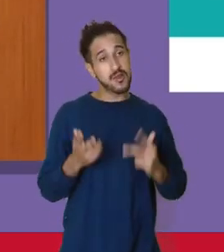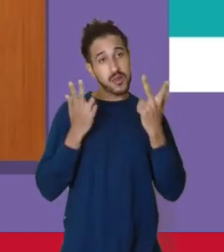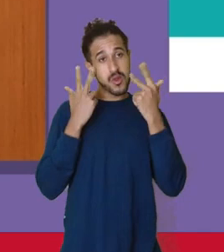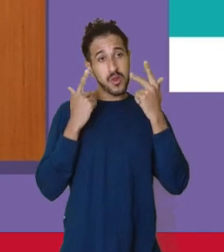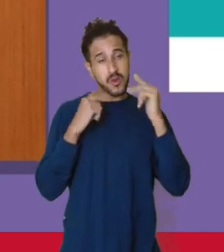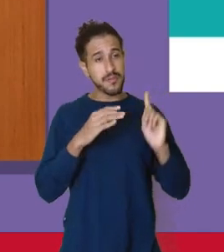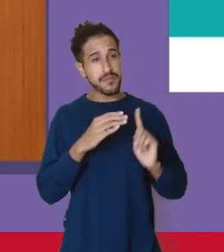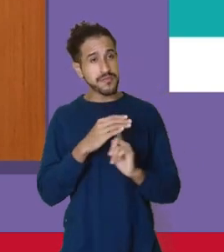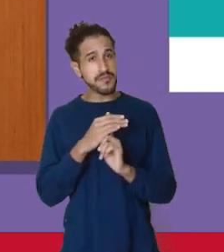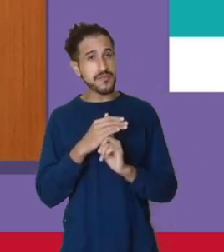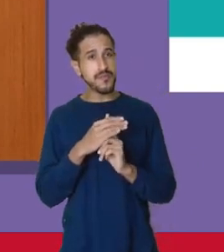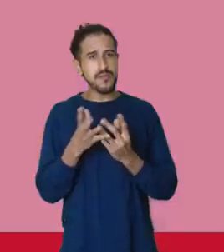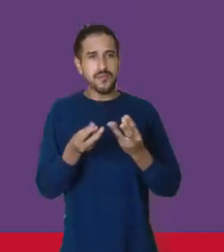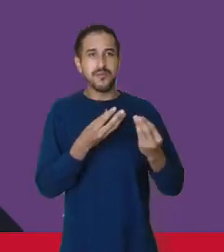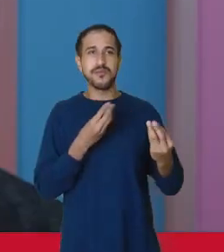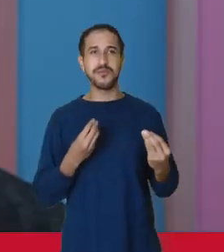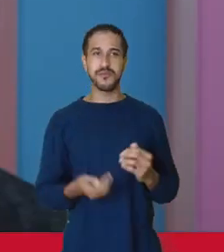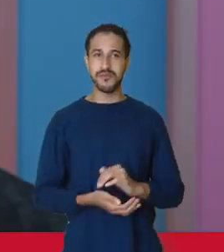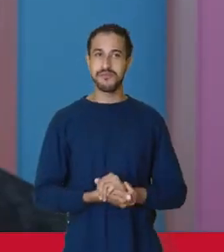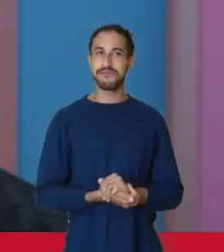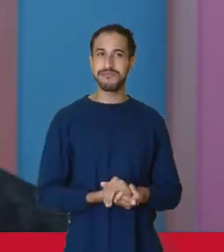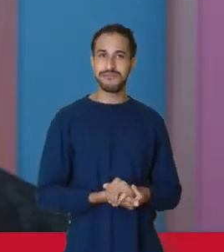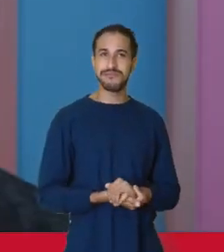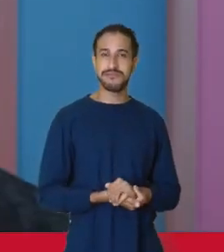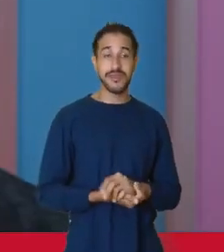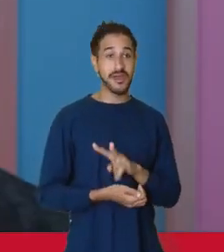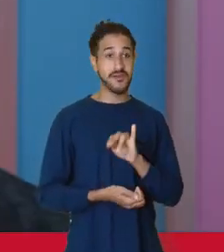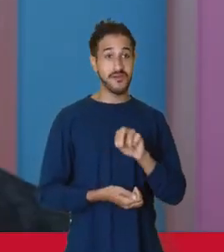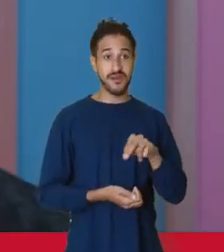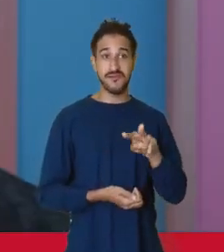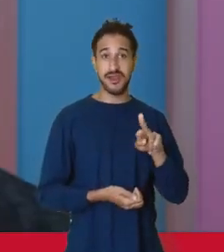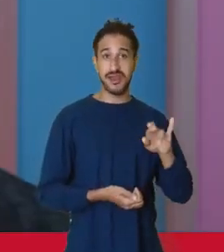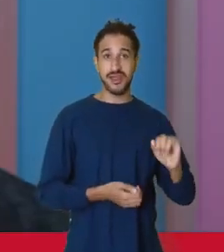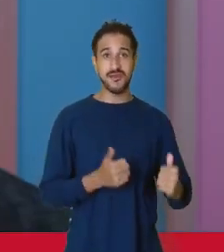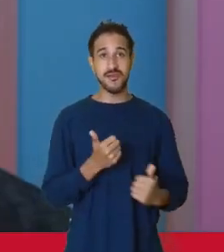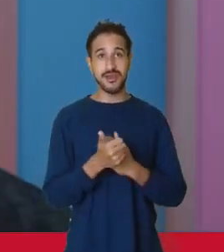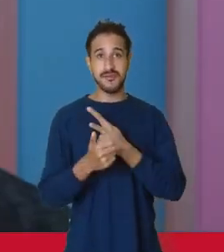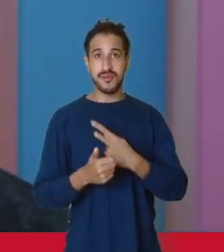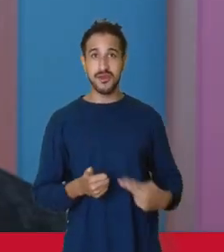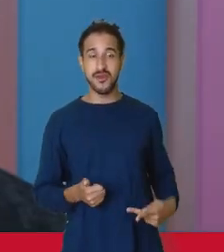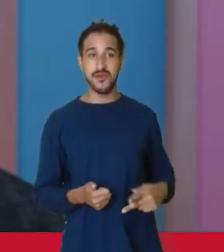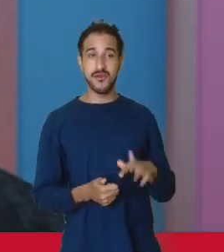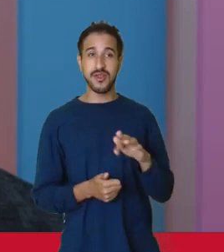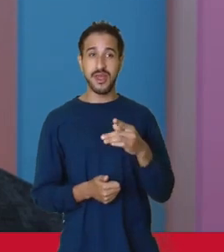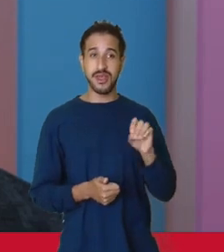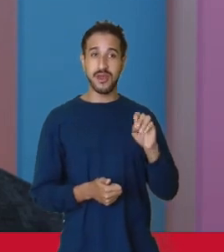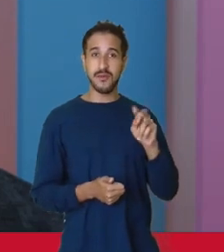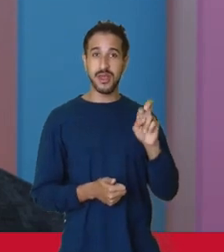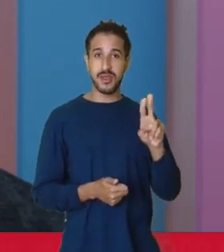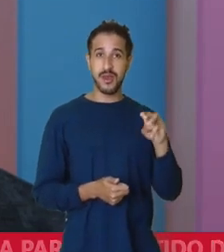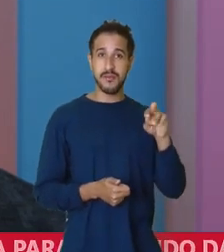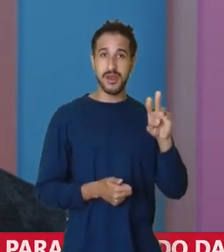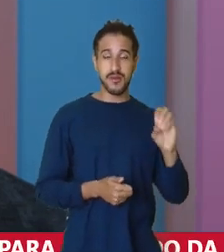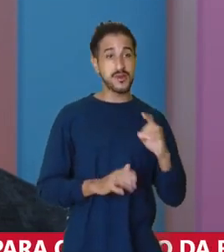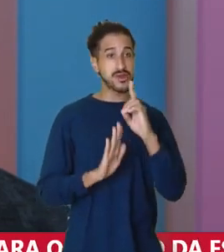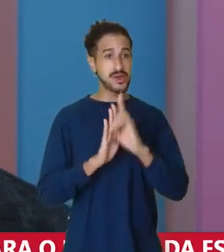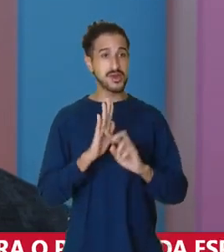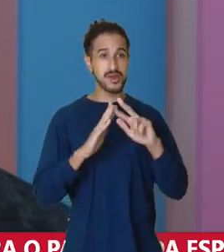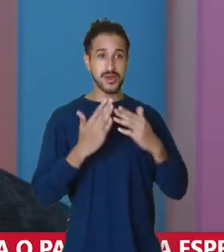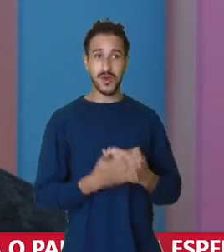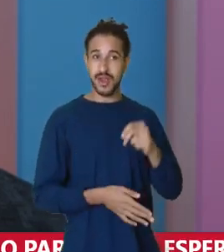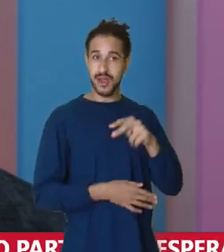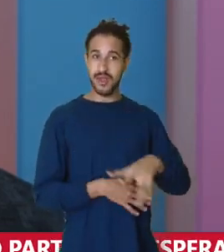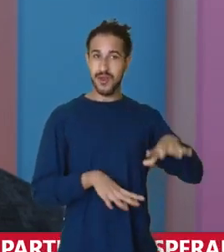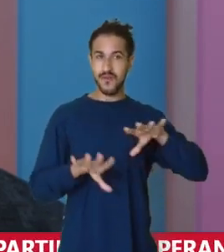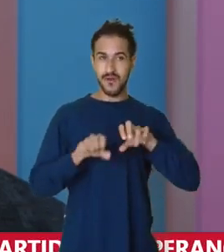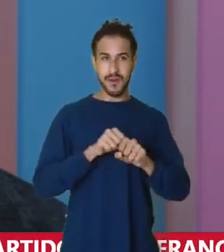se engajavam muito. Vivian Farias, vice-presidente da Fundação Perseu Abramo e diretora da Escola Nacional